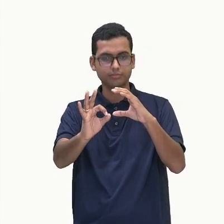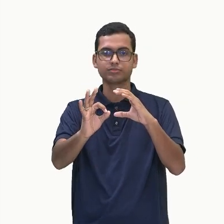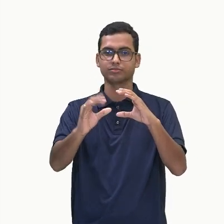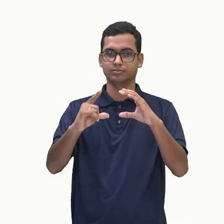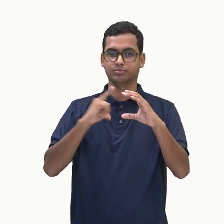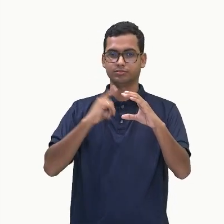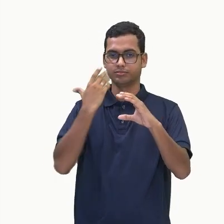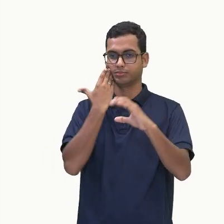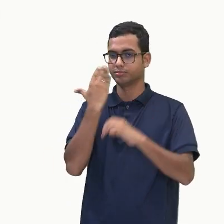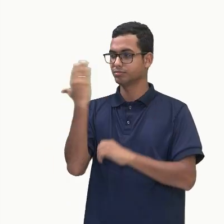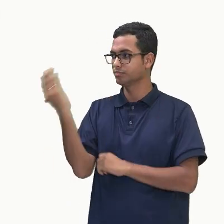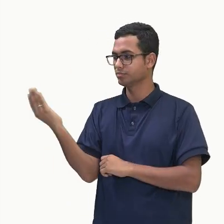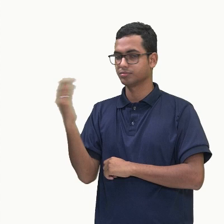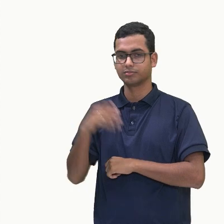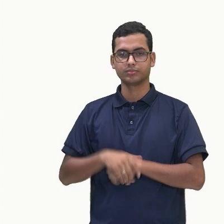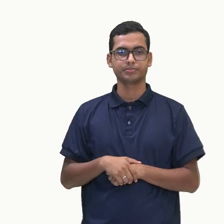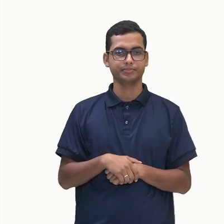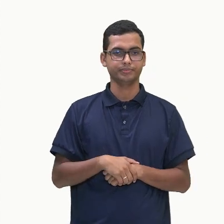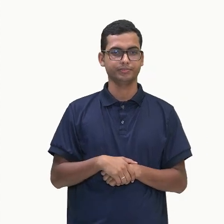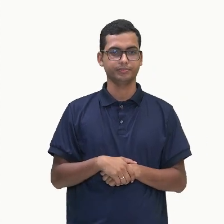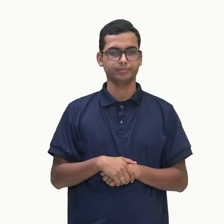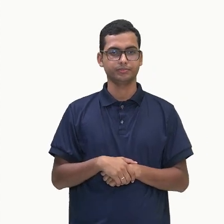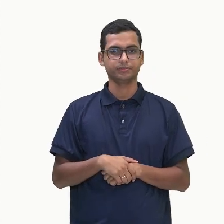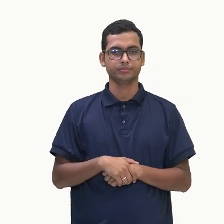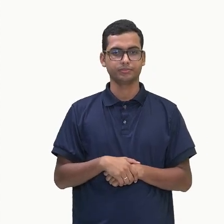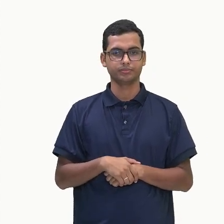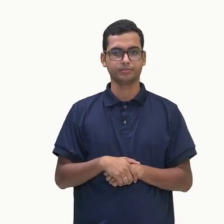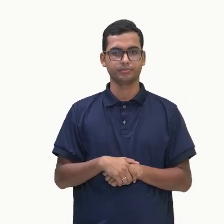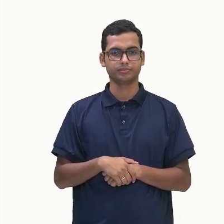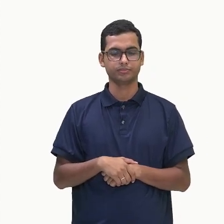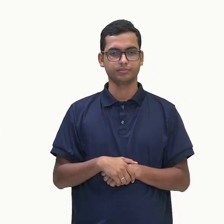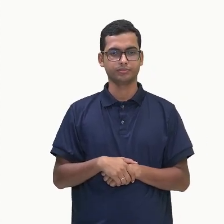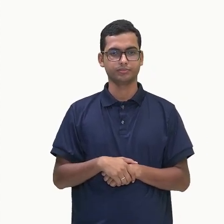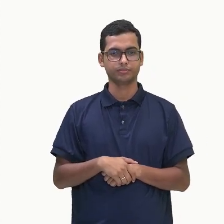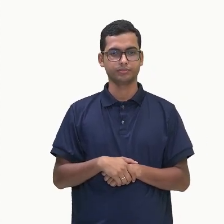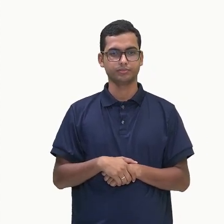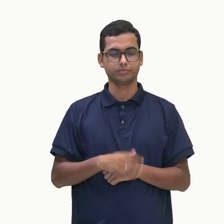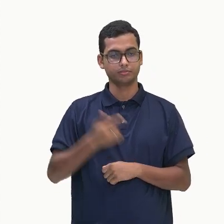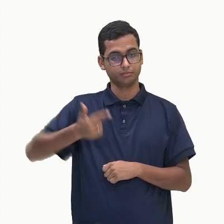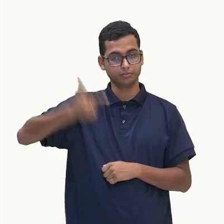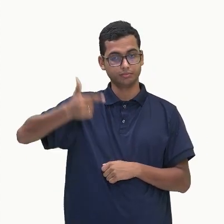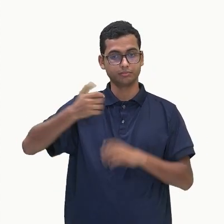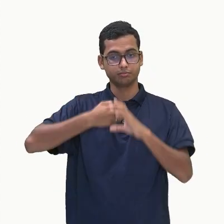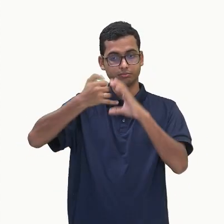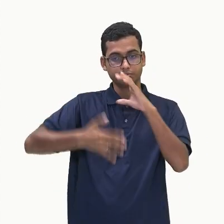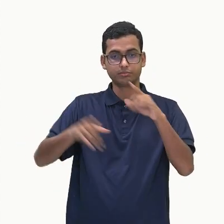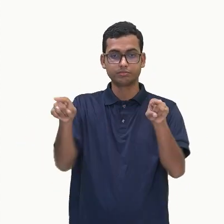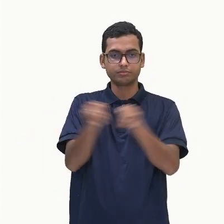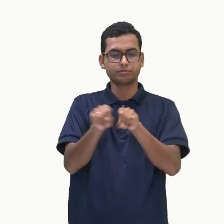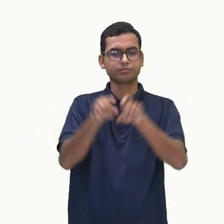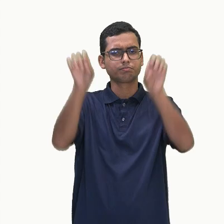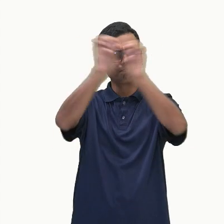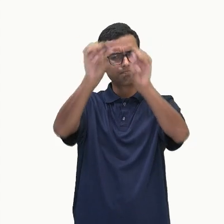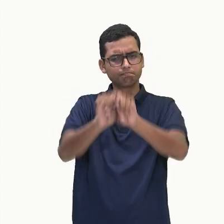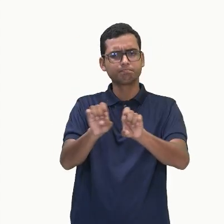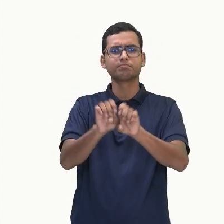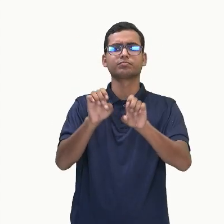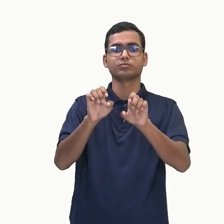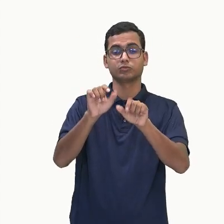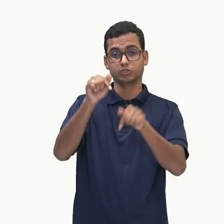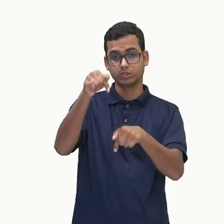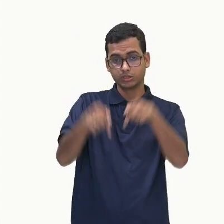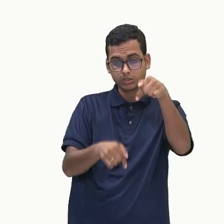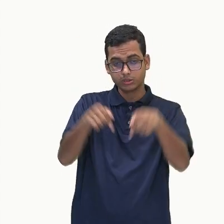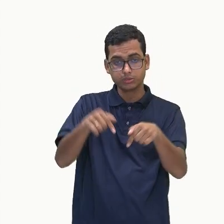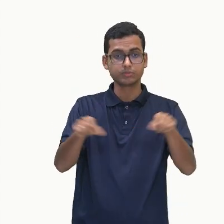pelo núcleo, pela parede nuclear. Uma segunda característica é a composição química desses seres vivos. Já